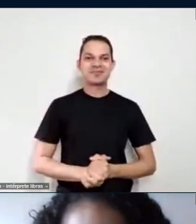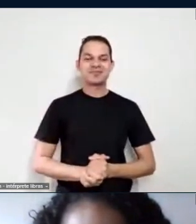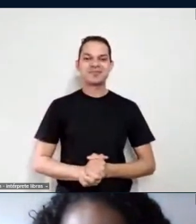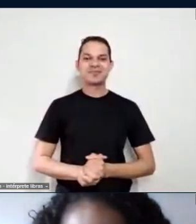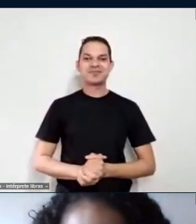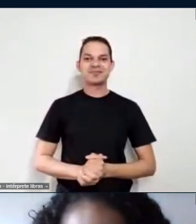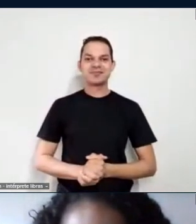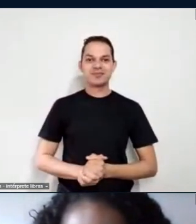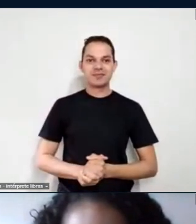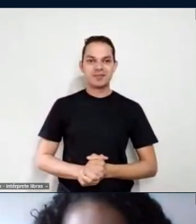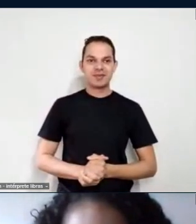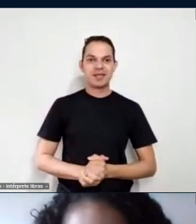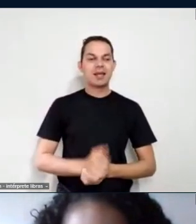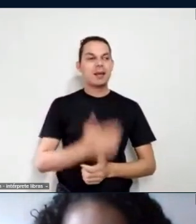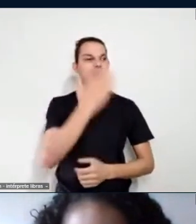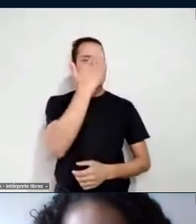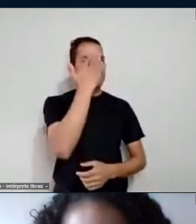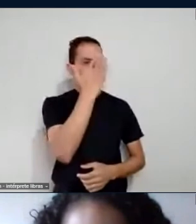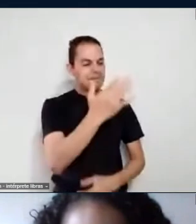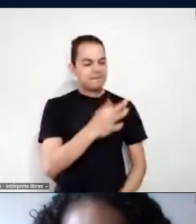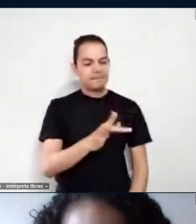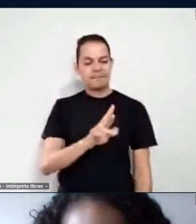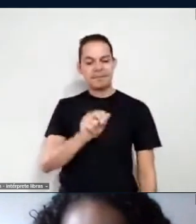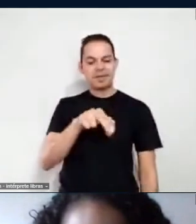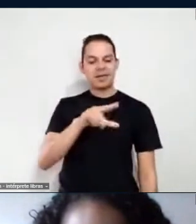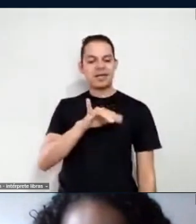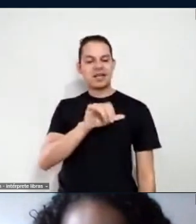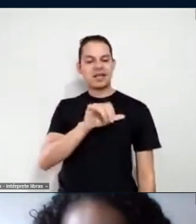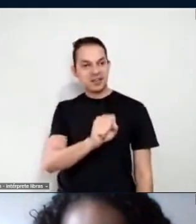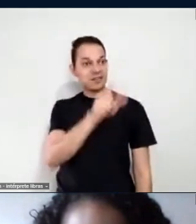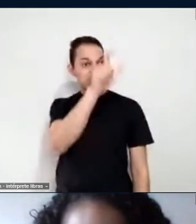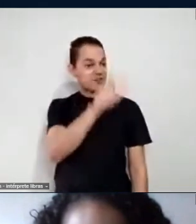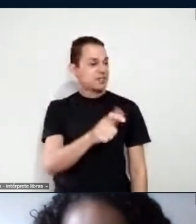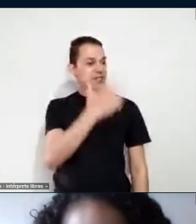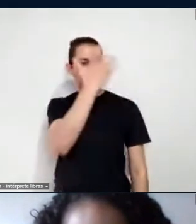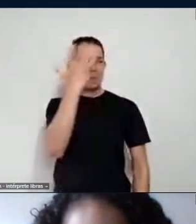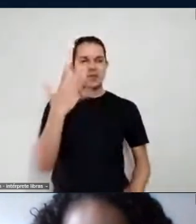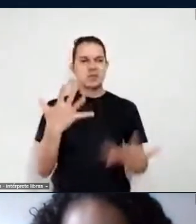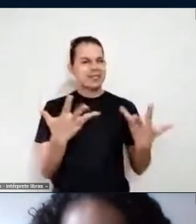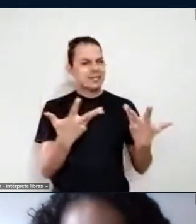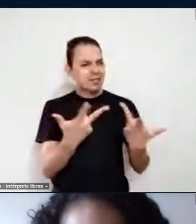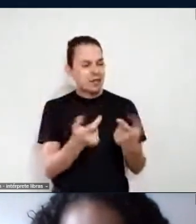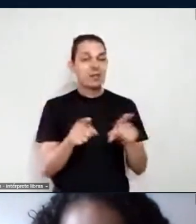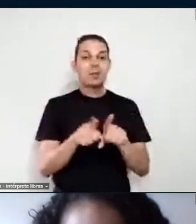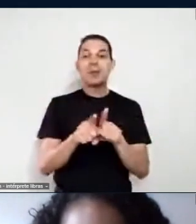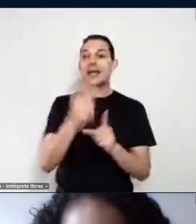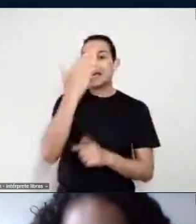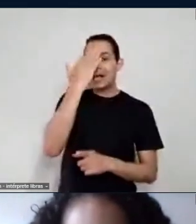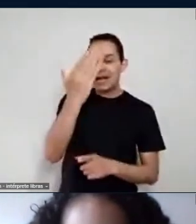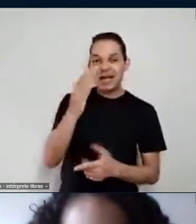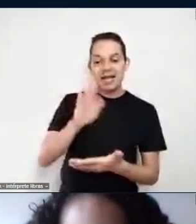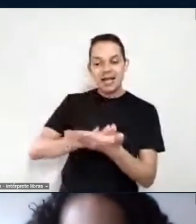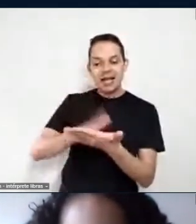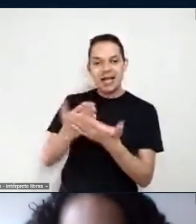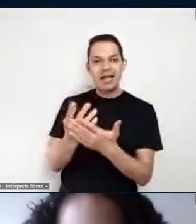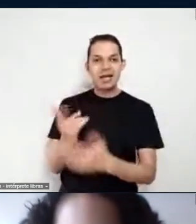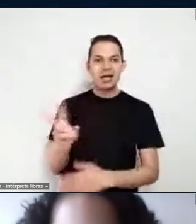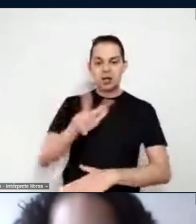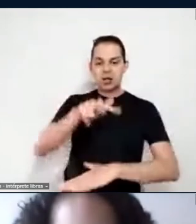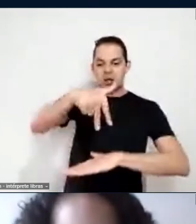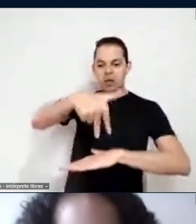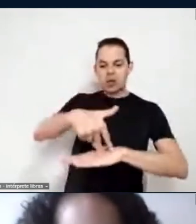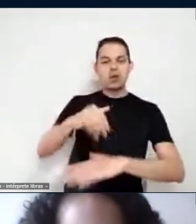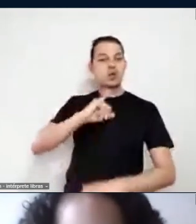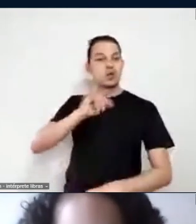Obrigada, Frances, você também é sensacional, eu também queria agradecer os intérpretes, as intérpretes, João